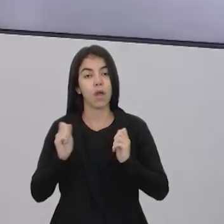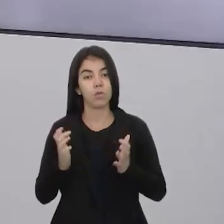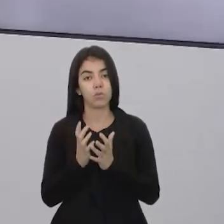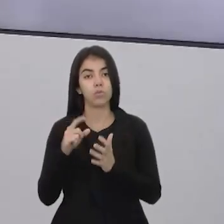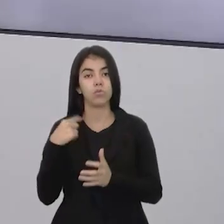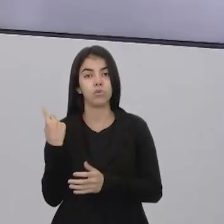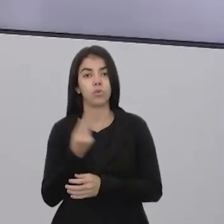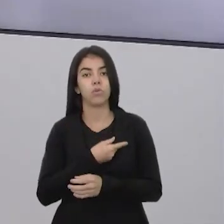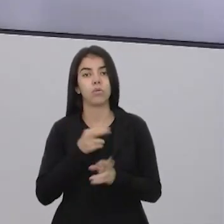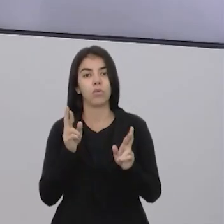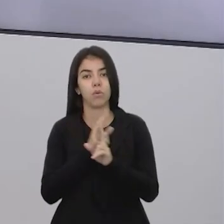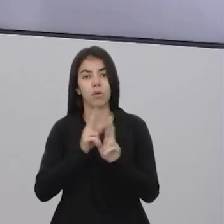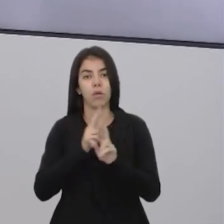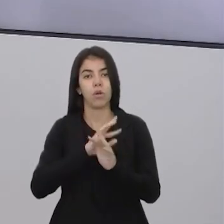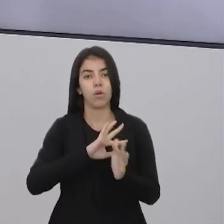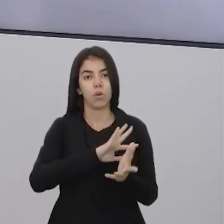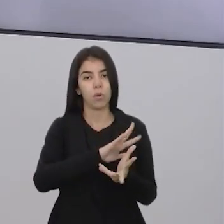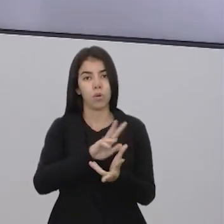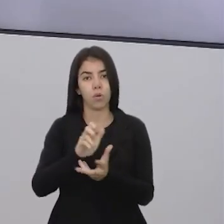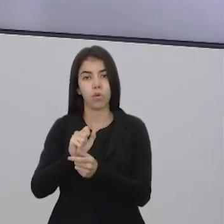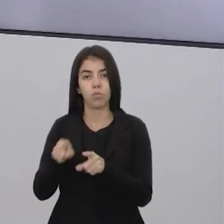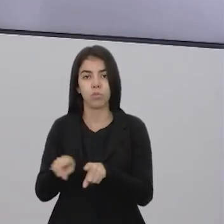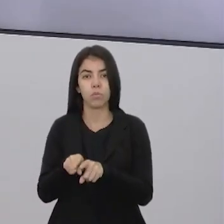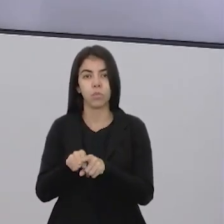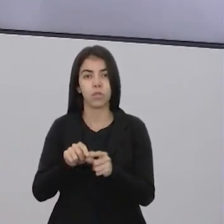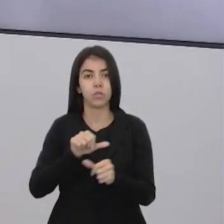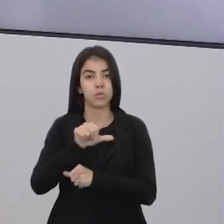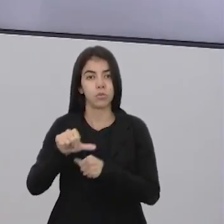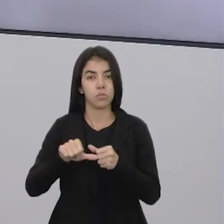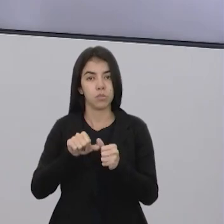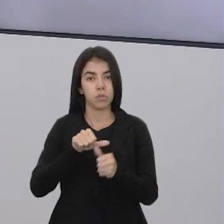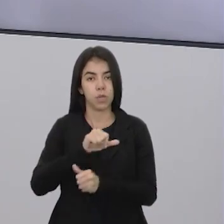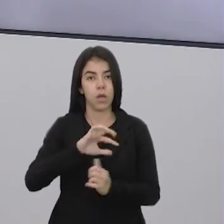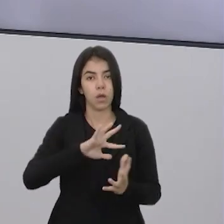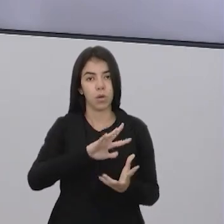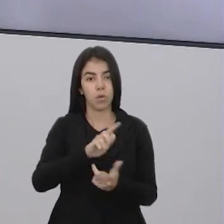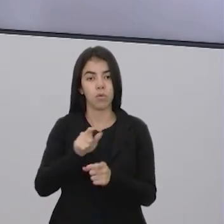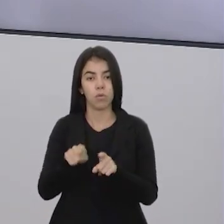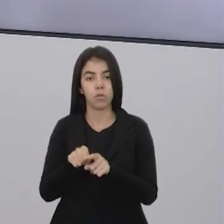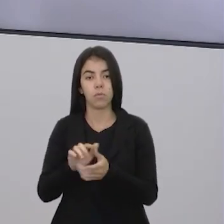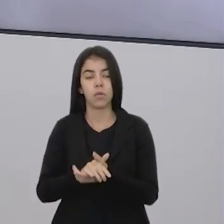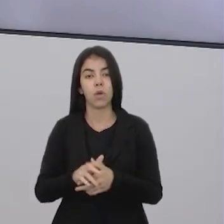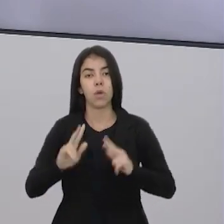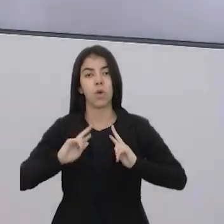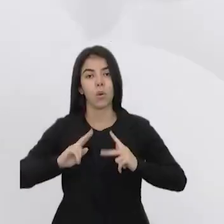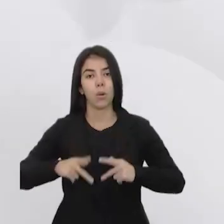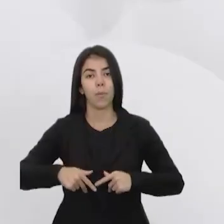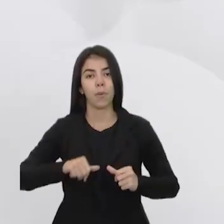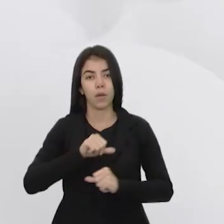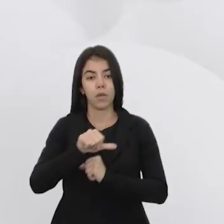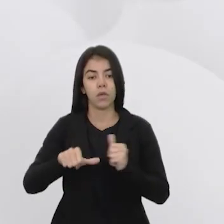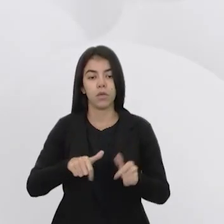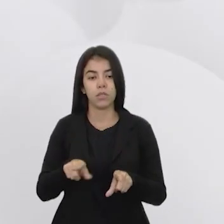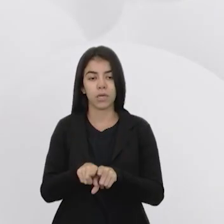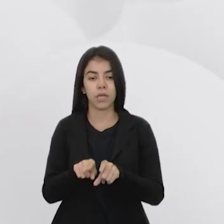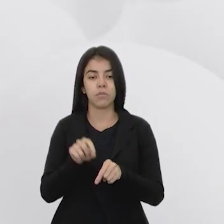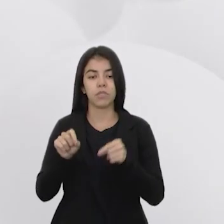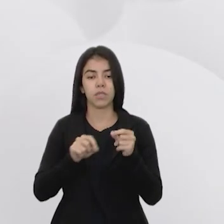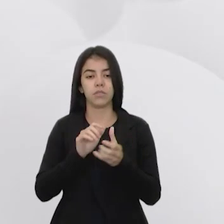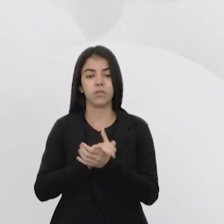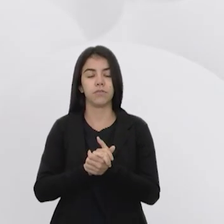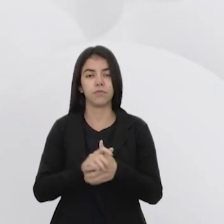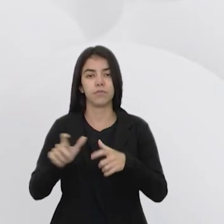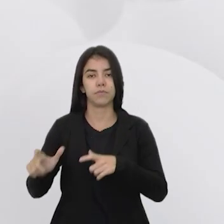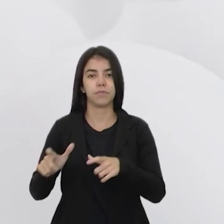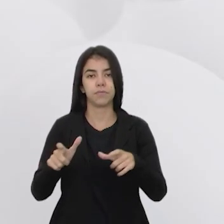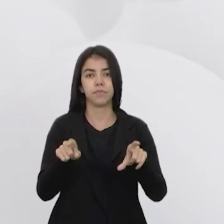com relação ao mundo, nossa atitude transformadora. O ser humano, diferentemente de outros animais, transforma o ambiente em